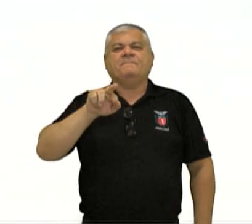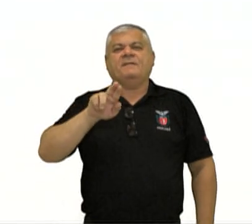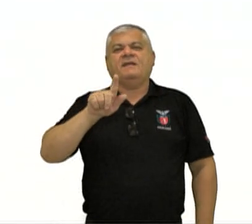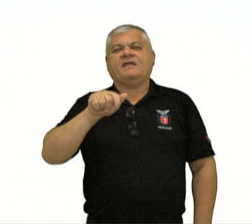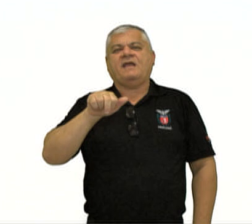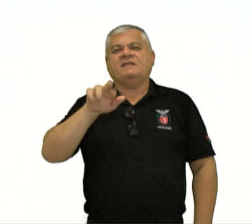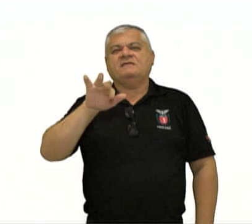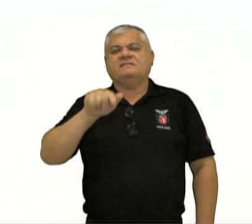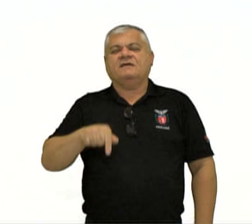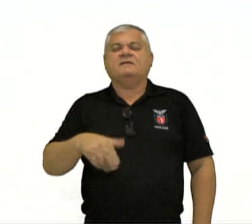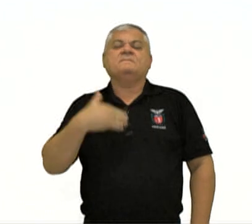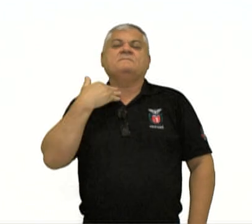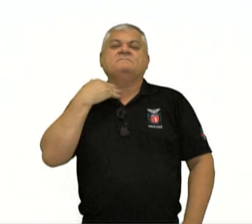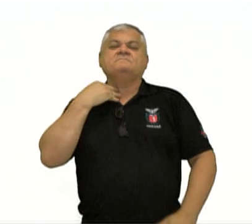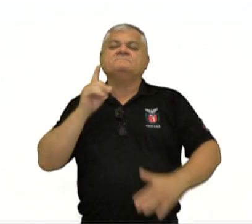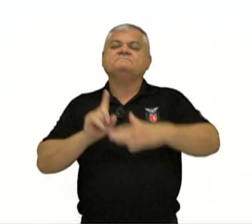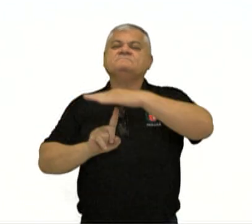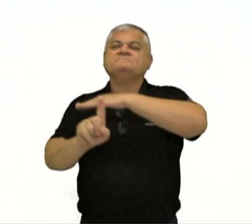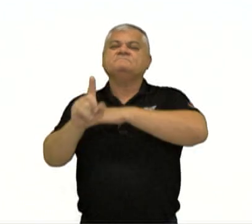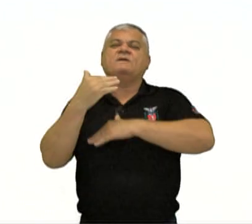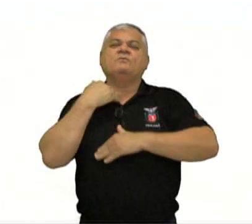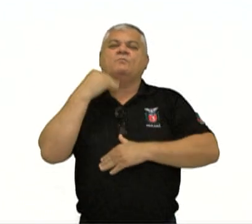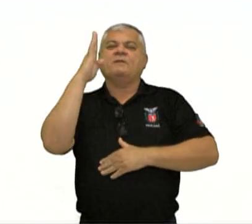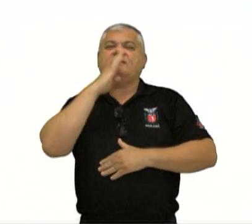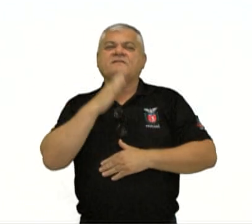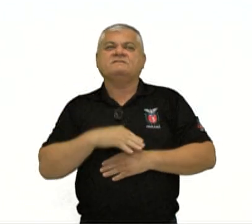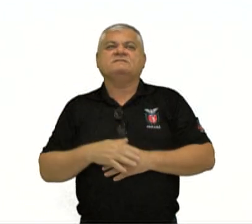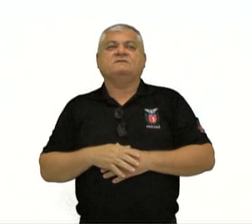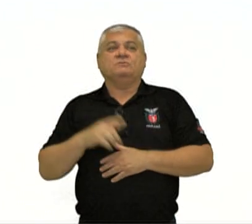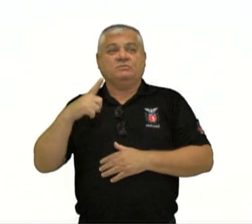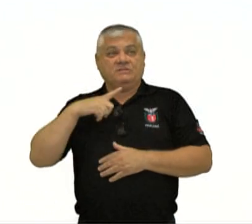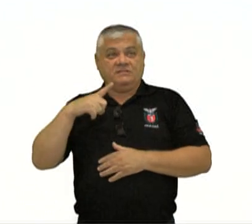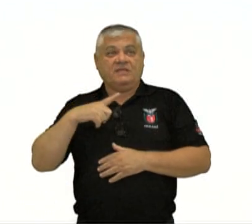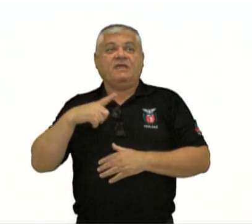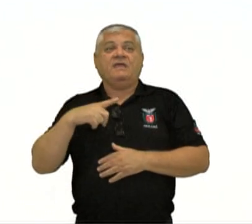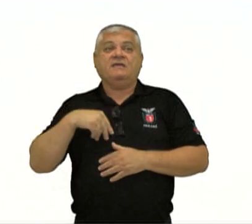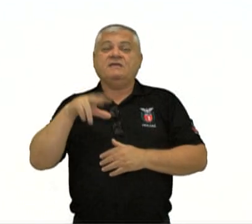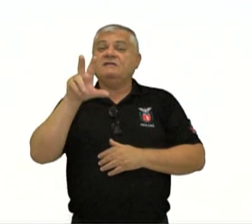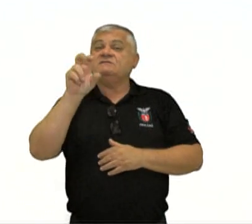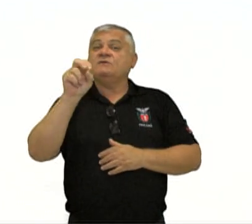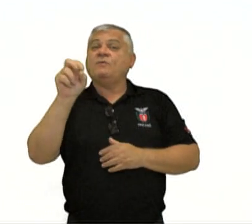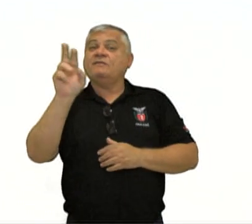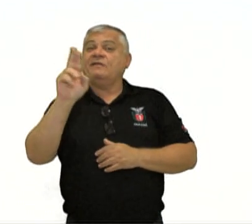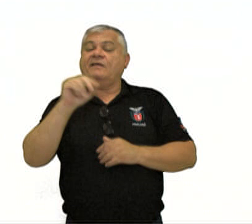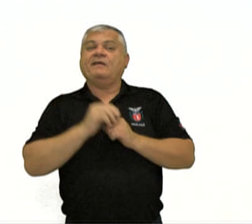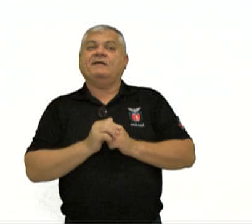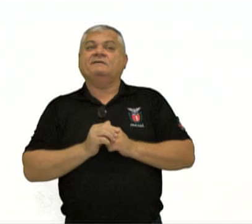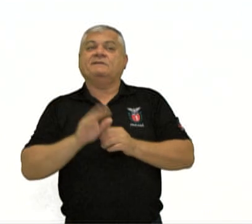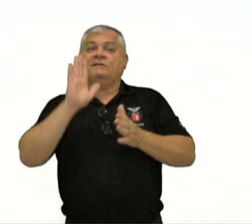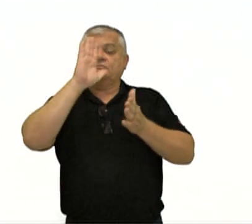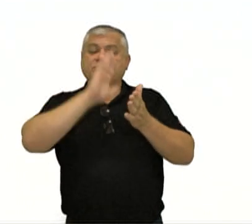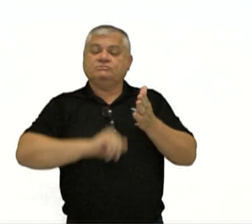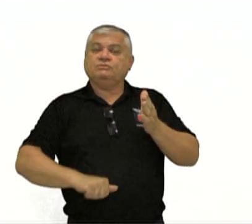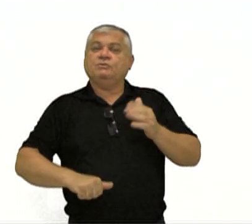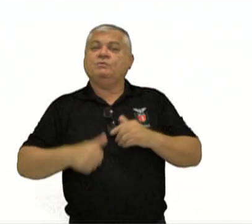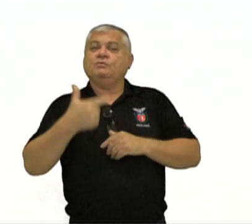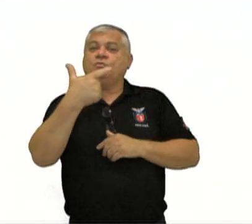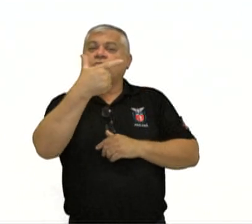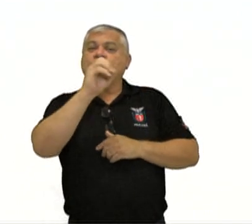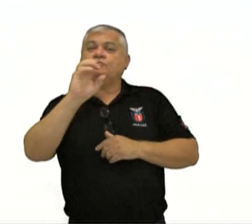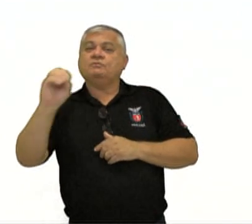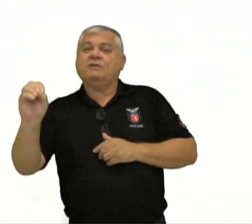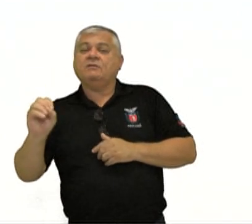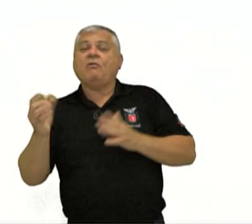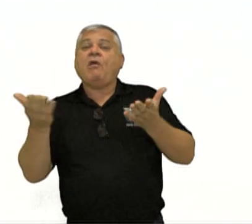havia um saldo de R$50 e, por ser cliente especial do banco, conseguiu sacar R$200. Qual o valor do